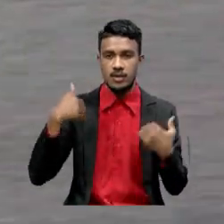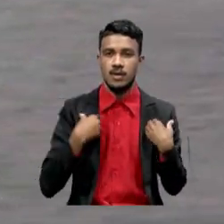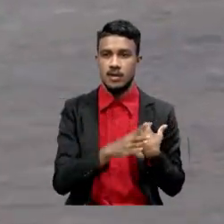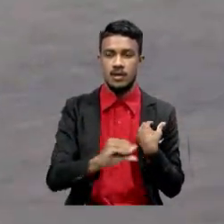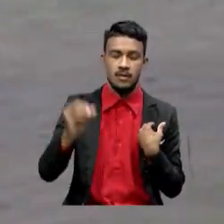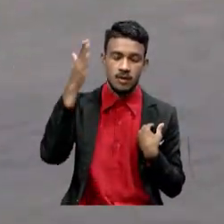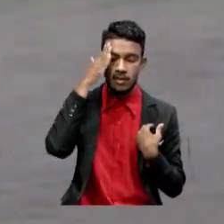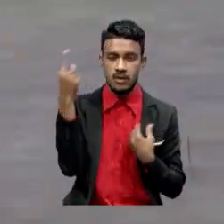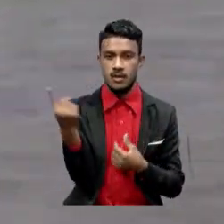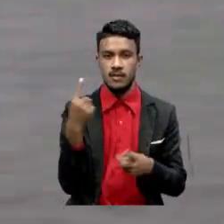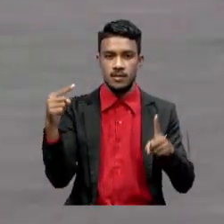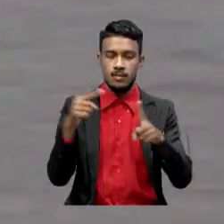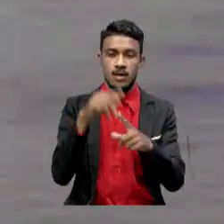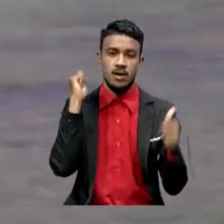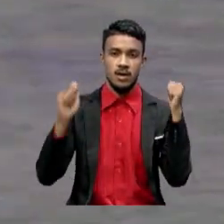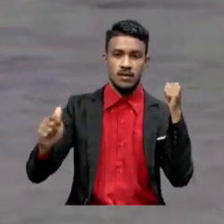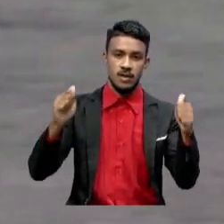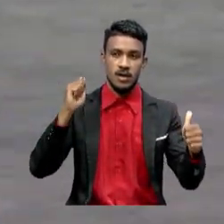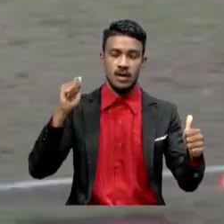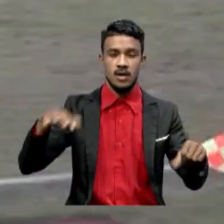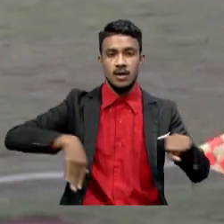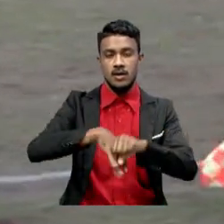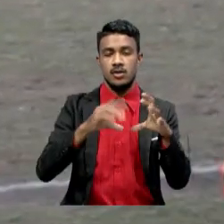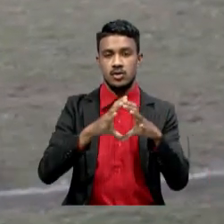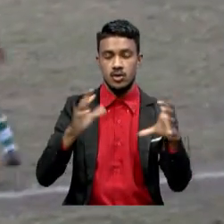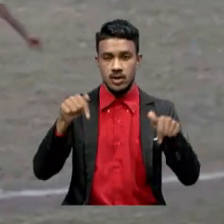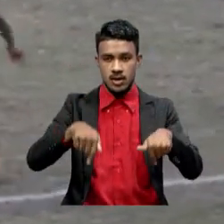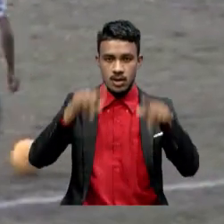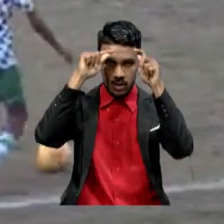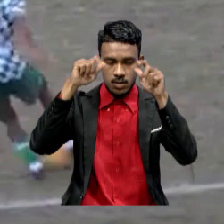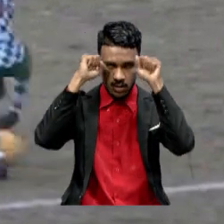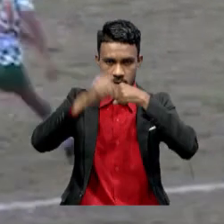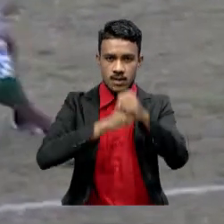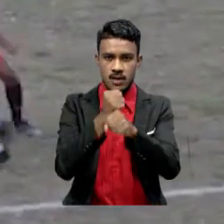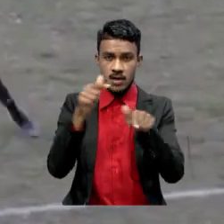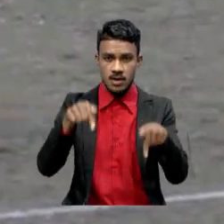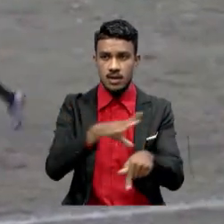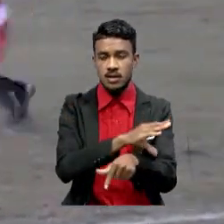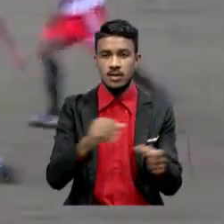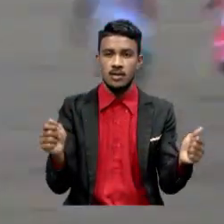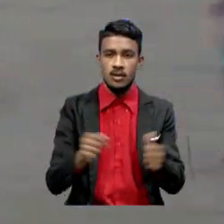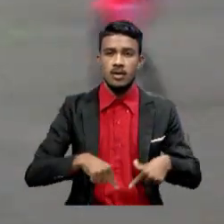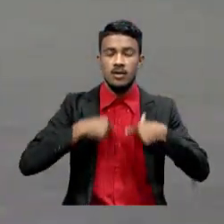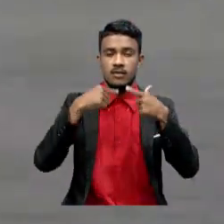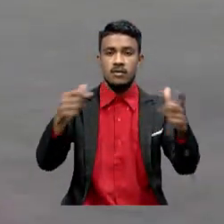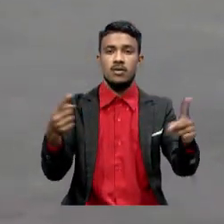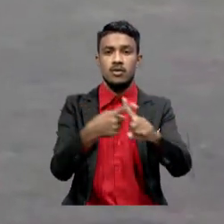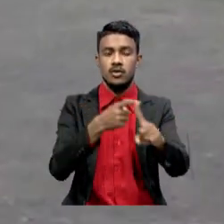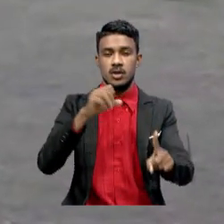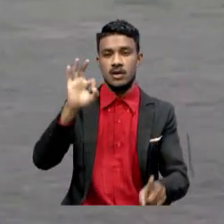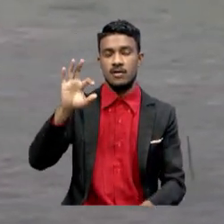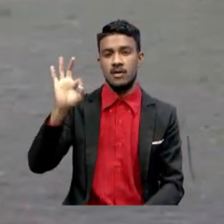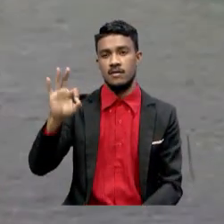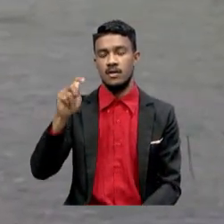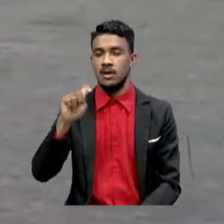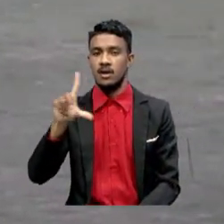komitmentu na fatin ba atividade liga iha tinan idene, ho apoio prêmio jogo ba liga nian, ho balun se kobre husi FFTL ba